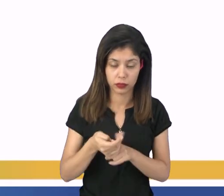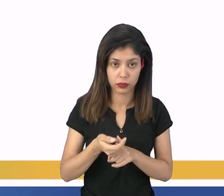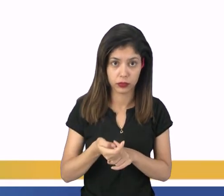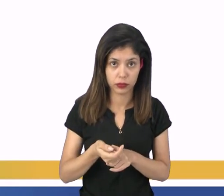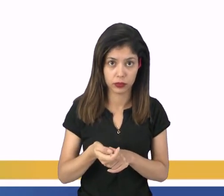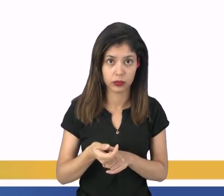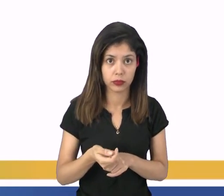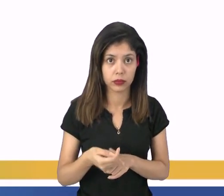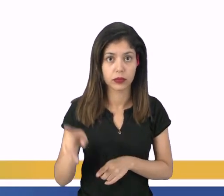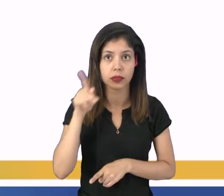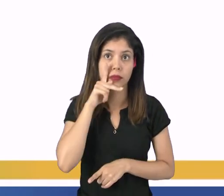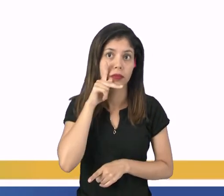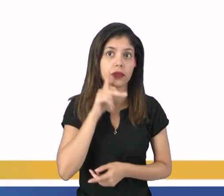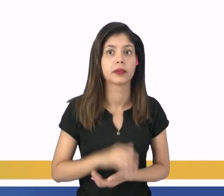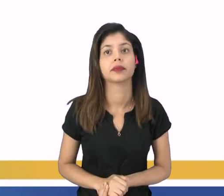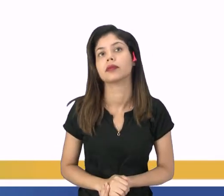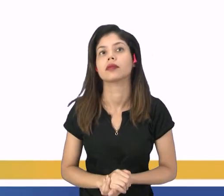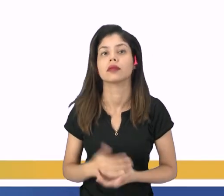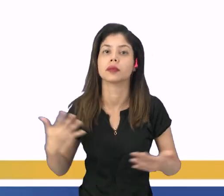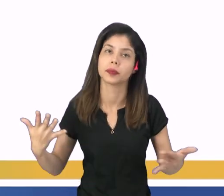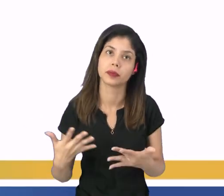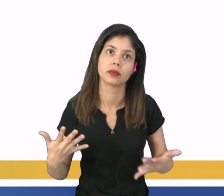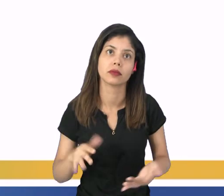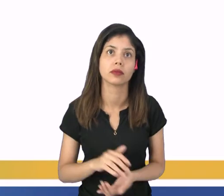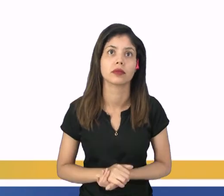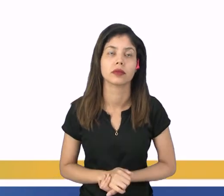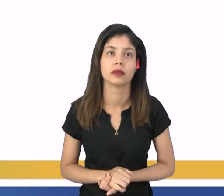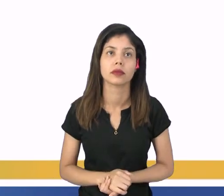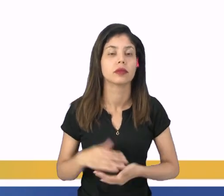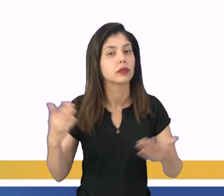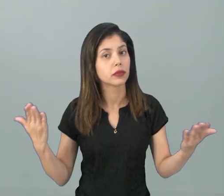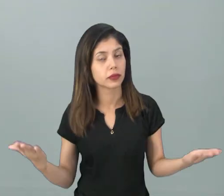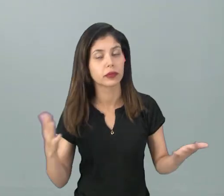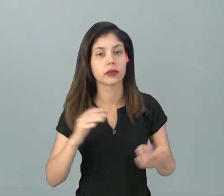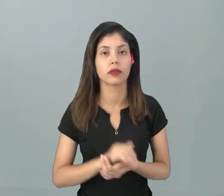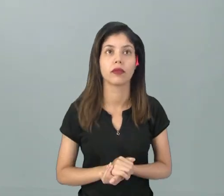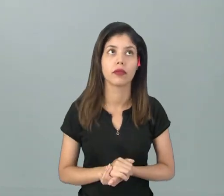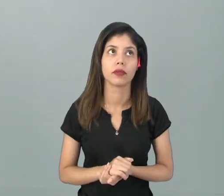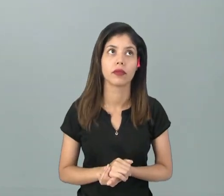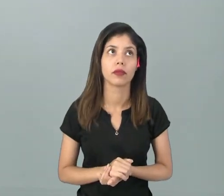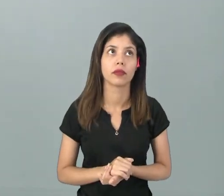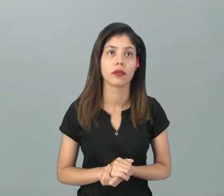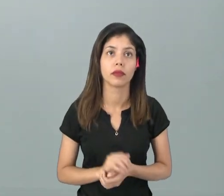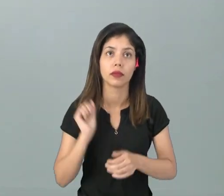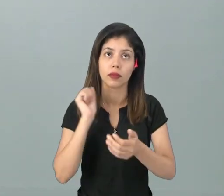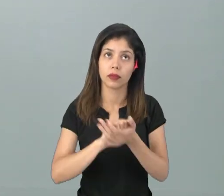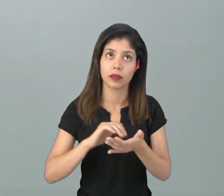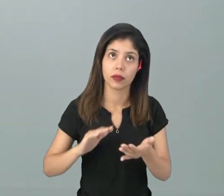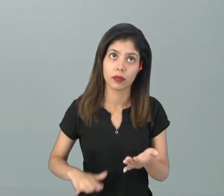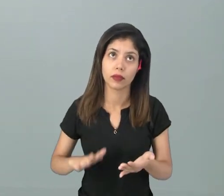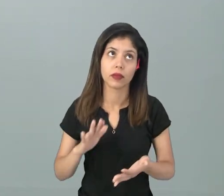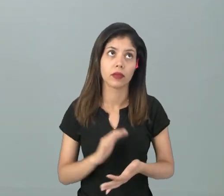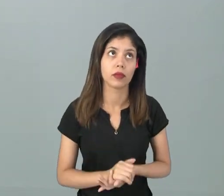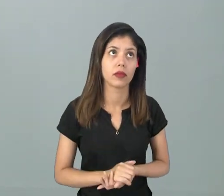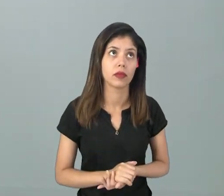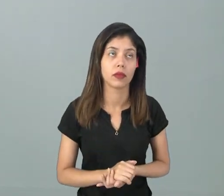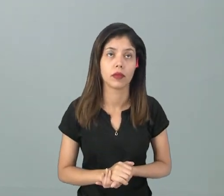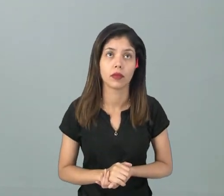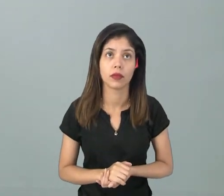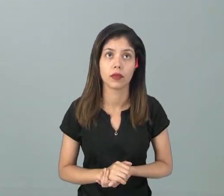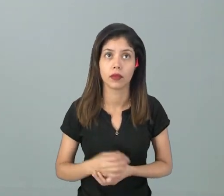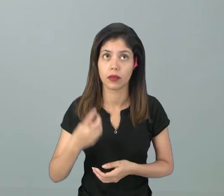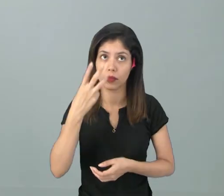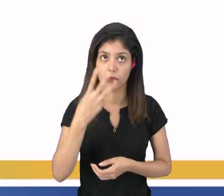milho no Peru, né? Inclusive na atualidade. Então, pessoal, era isso. Chegamos aqui a uma atividade, né? E vamos ter